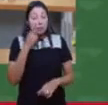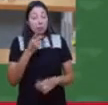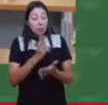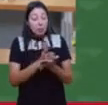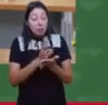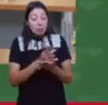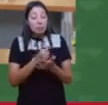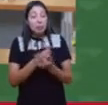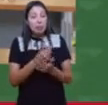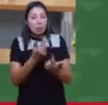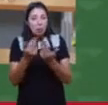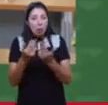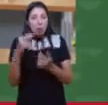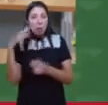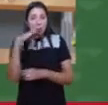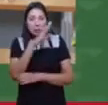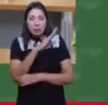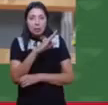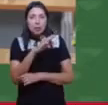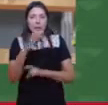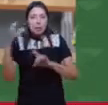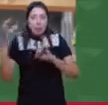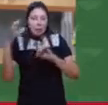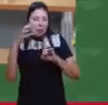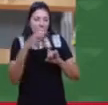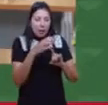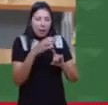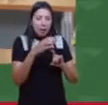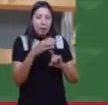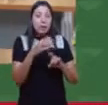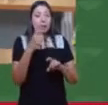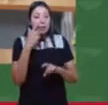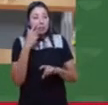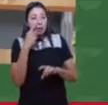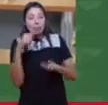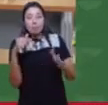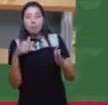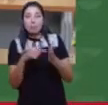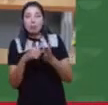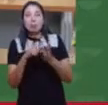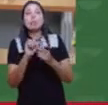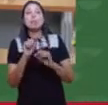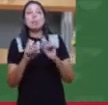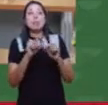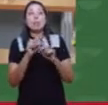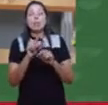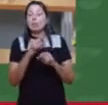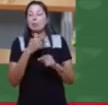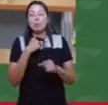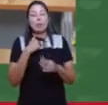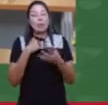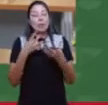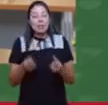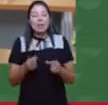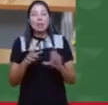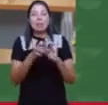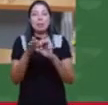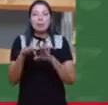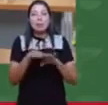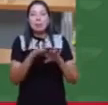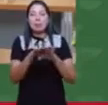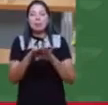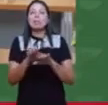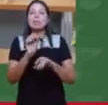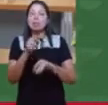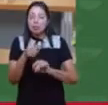mesma tática do Bolsonaro de tentar agredir o denunciante em vez de apurar a denúncia. Isso é inaceitável para a democracia. Muito